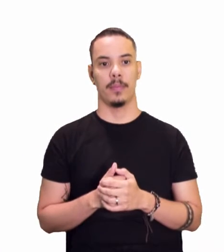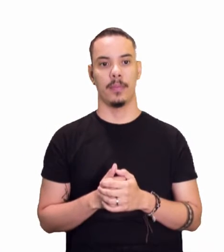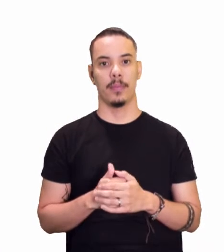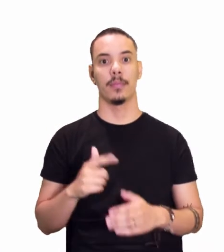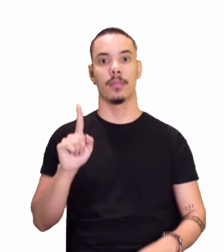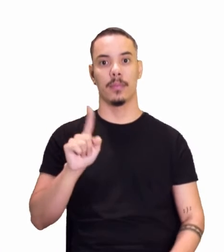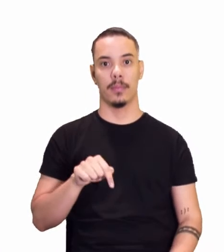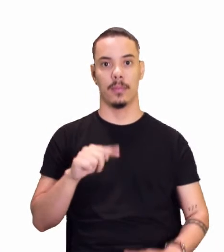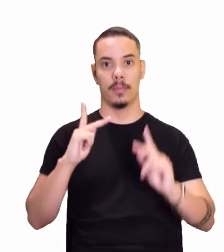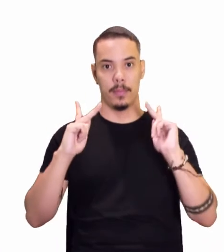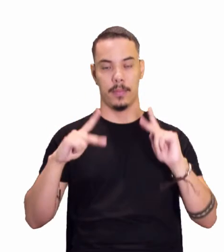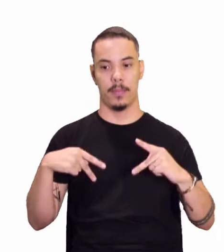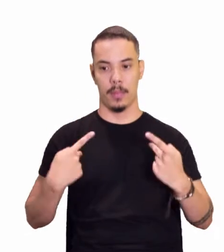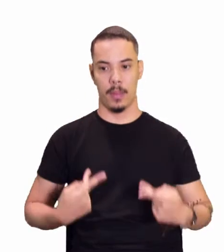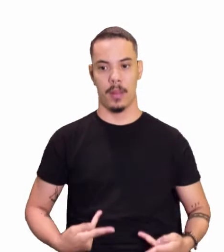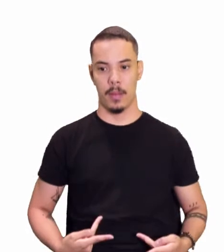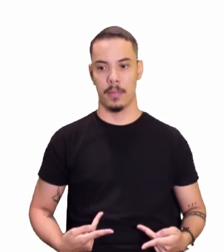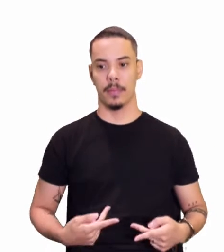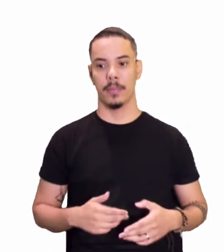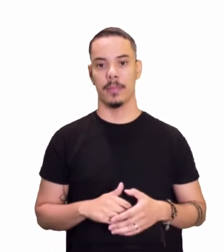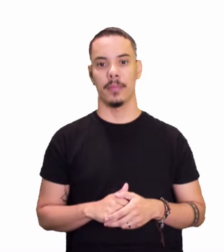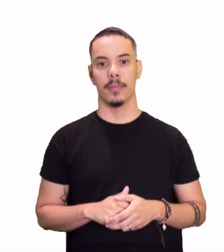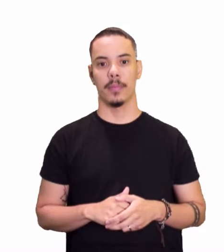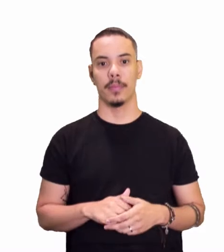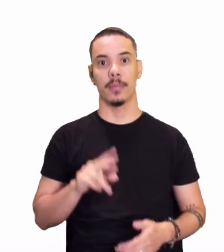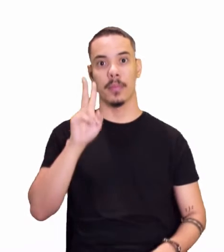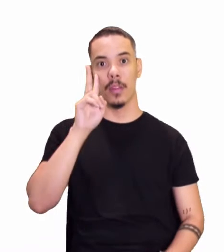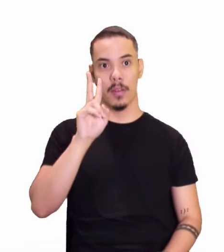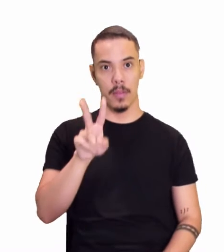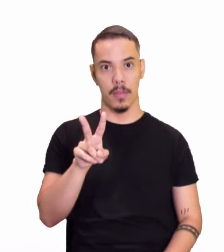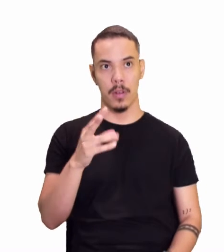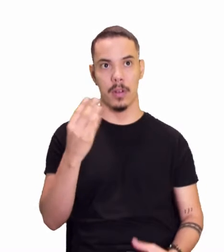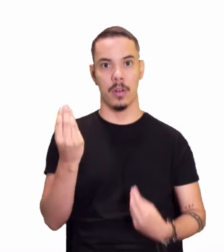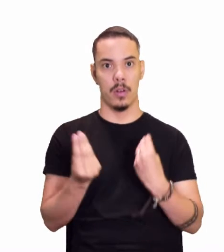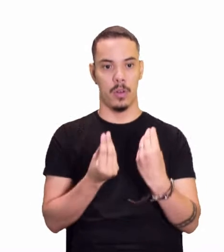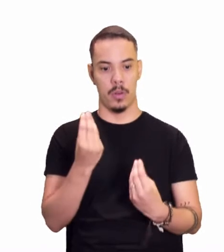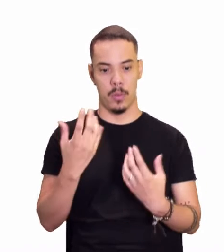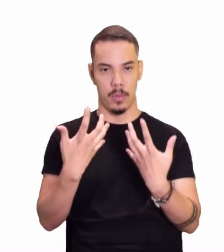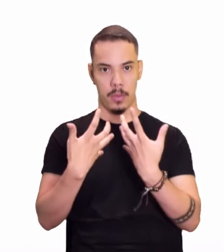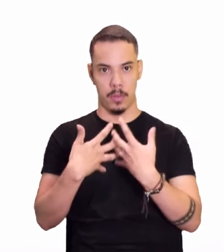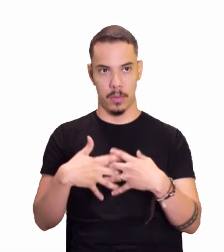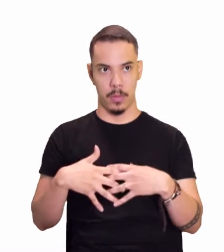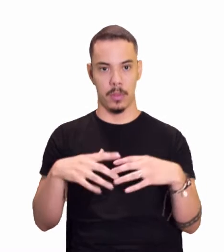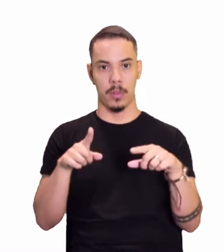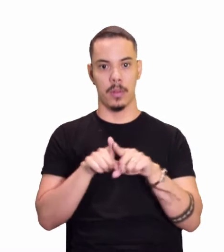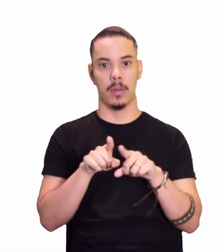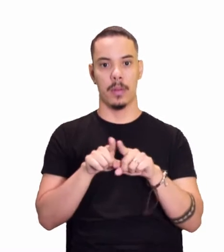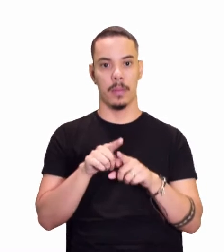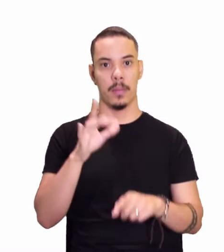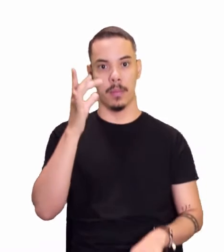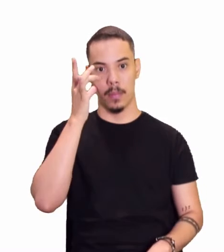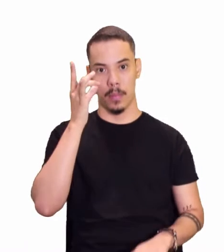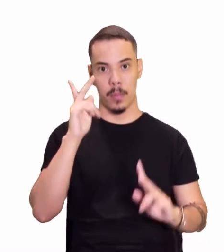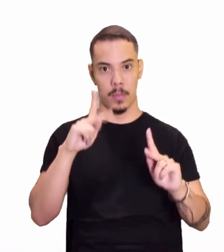ideia do homem, né, ter mais esse olhar para o homem, para a questão do humanismo ali. É claro que